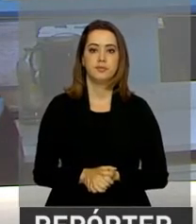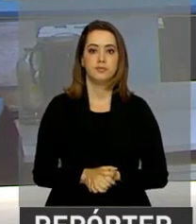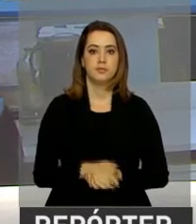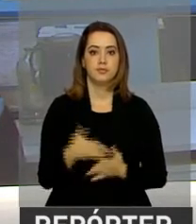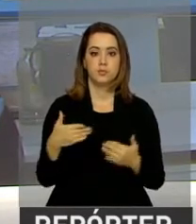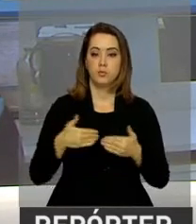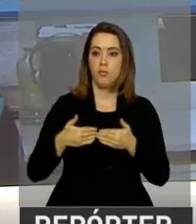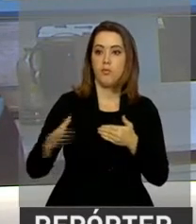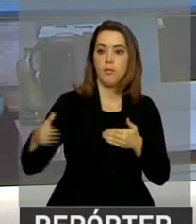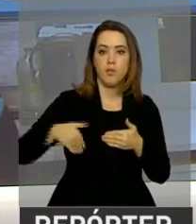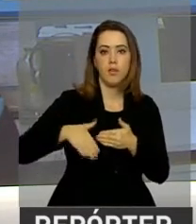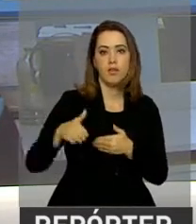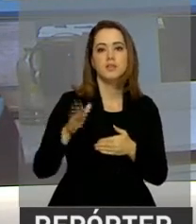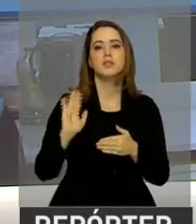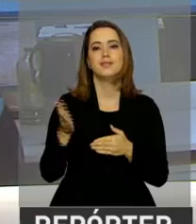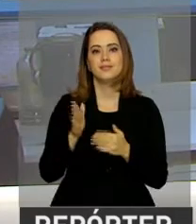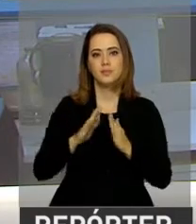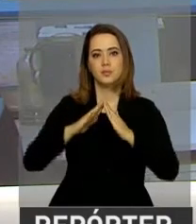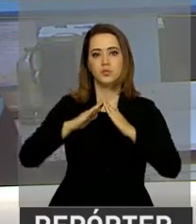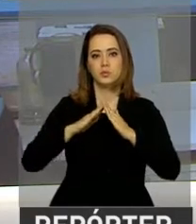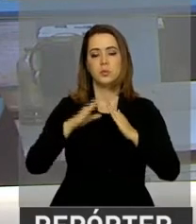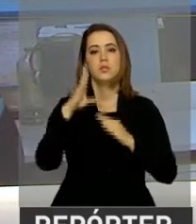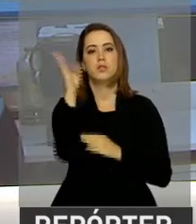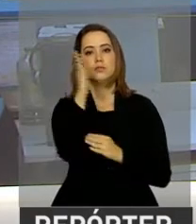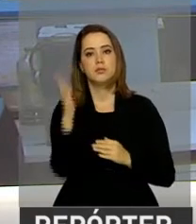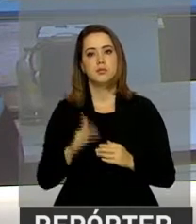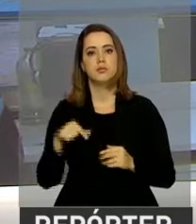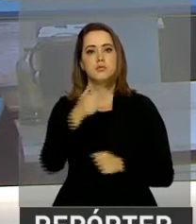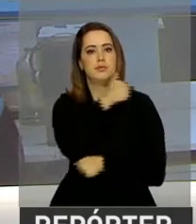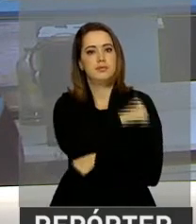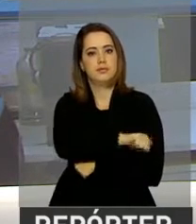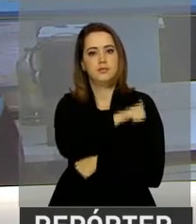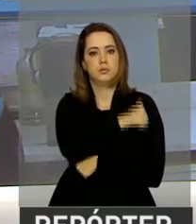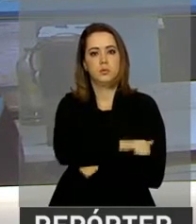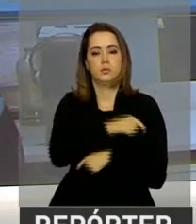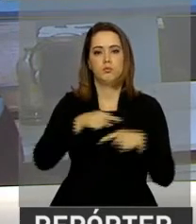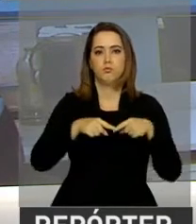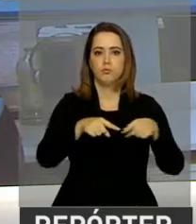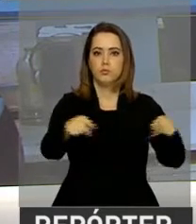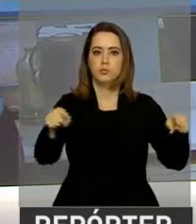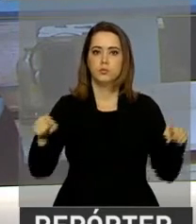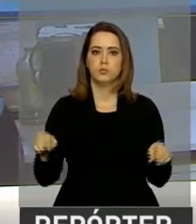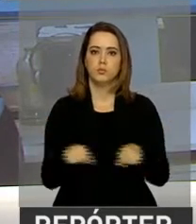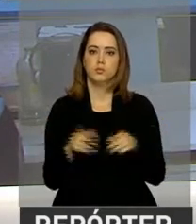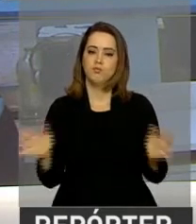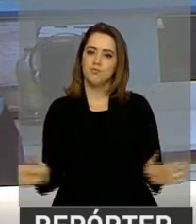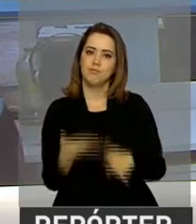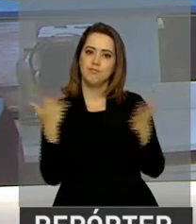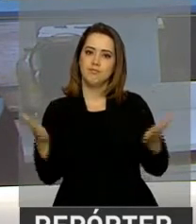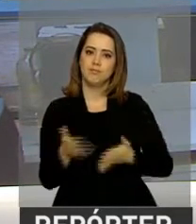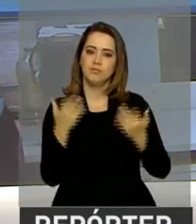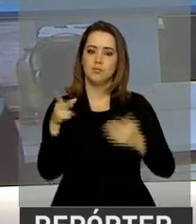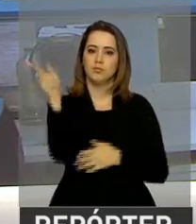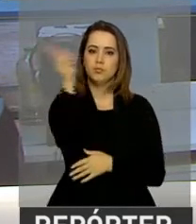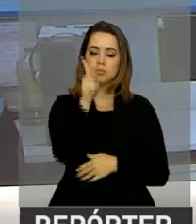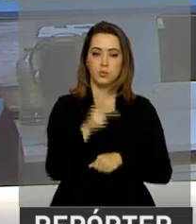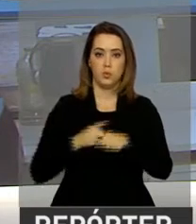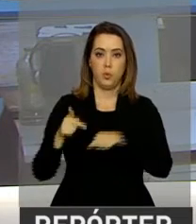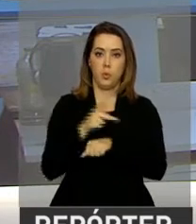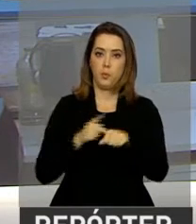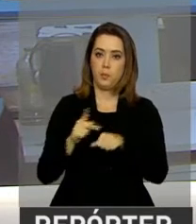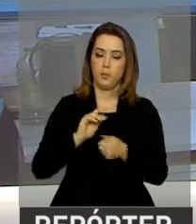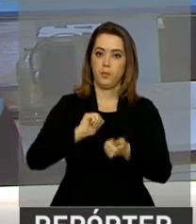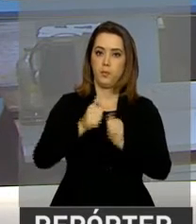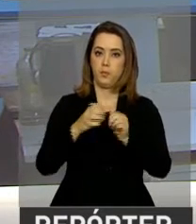foi inaugurada agora há pouco a Casa Brasil, no Rio de Janeiro, um espaço que quer promover e divulgar o país durante